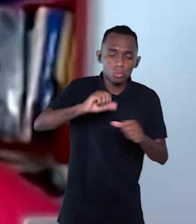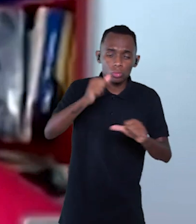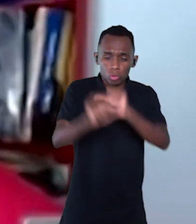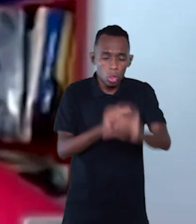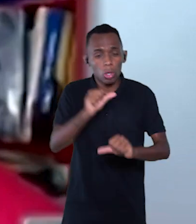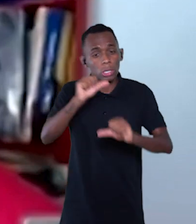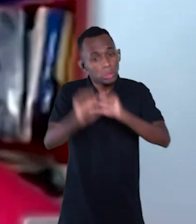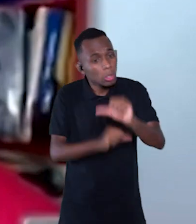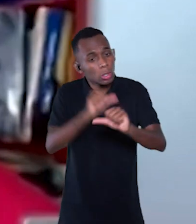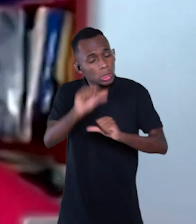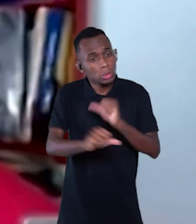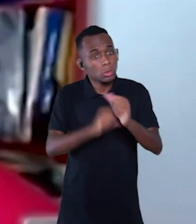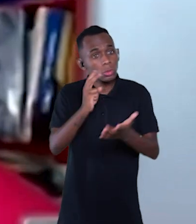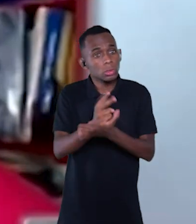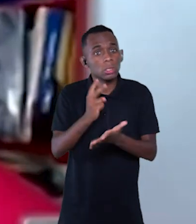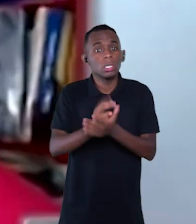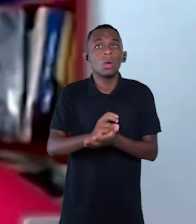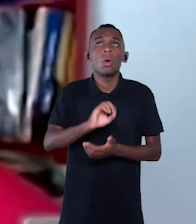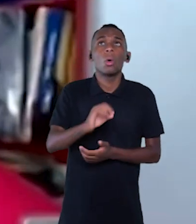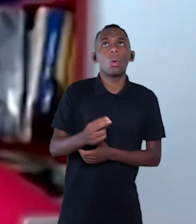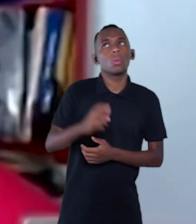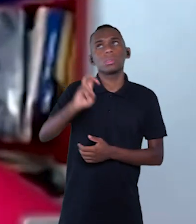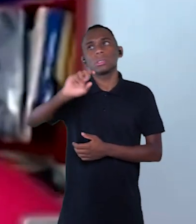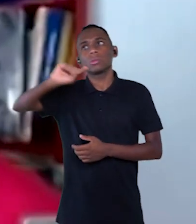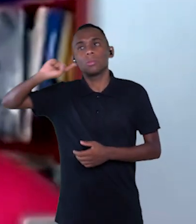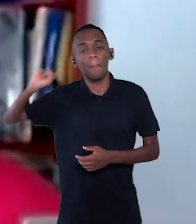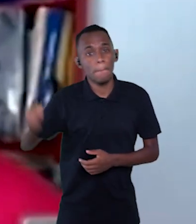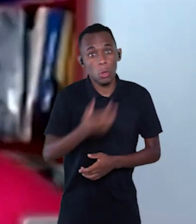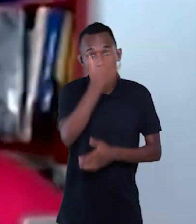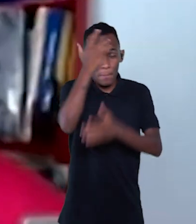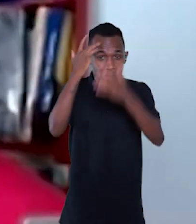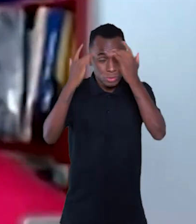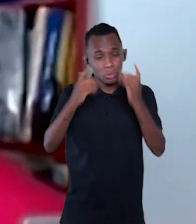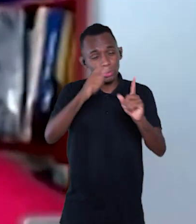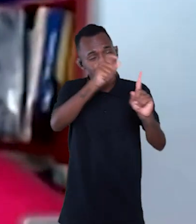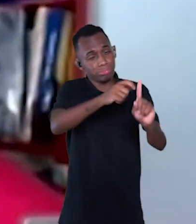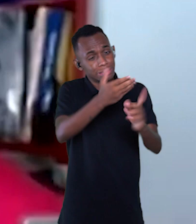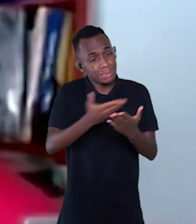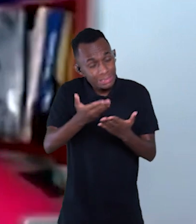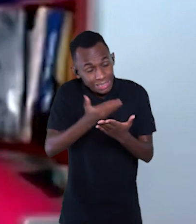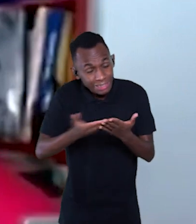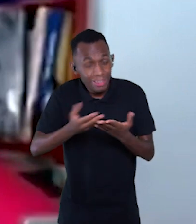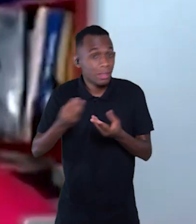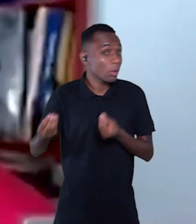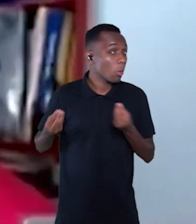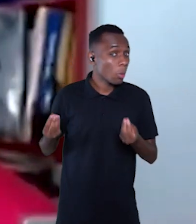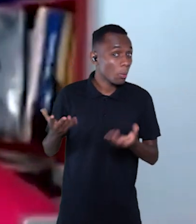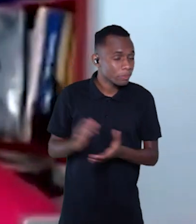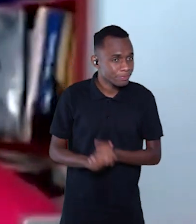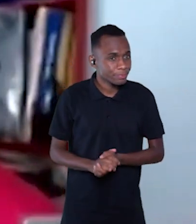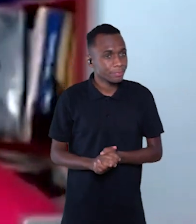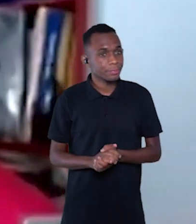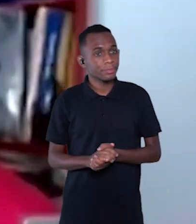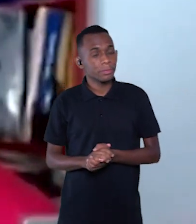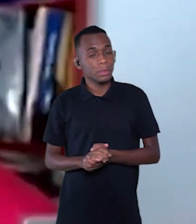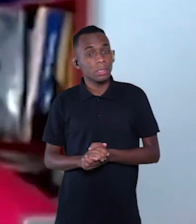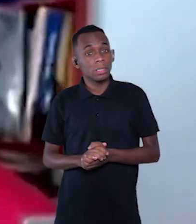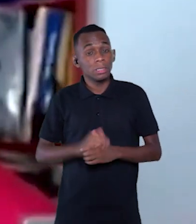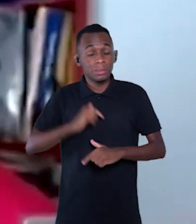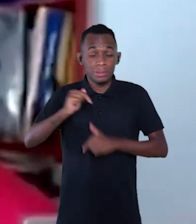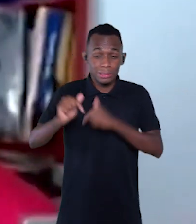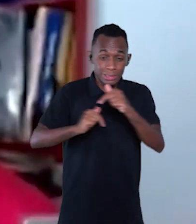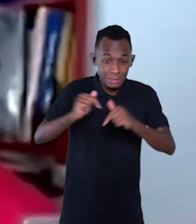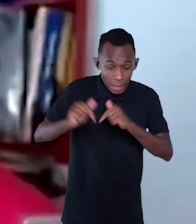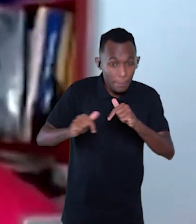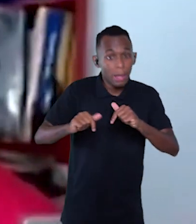tendo que cuidar, por exemplo, de 5.000 pessoas, quando na verdade a gente só dá conta de cuidar de 1.500, 2.000 pessoas, será que essa condição